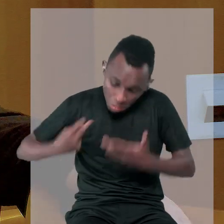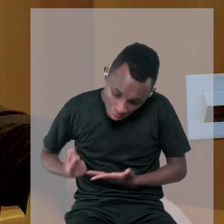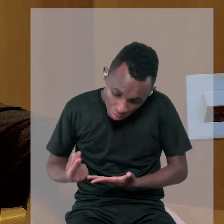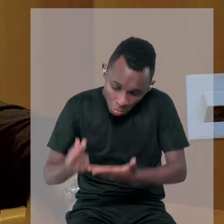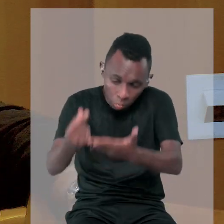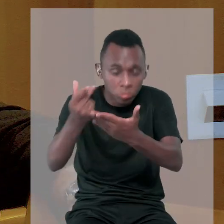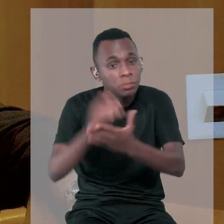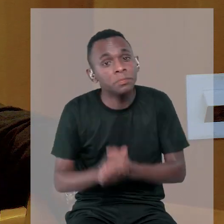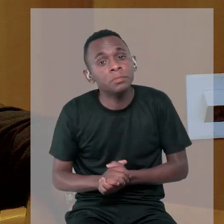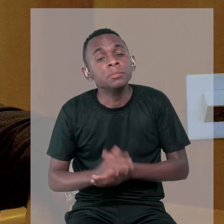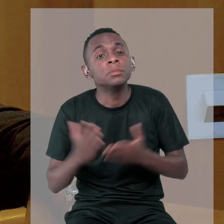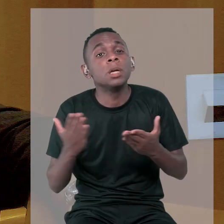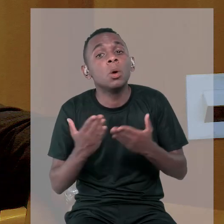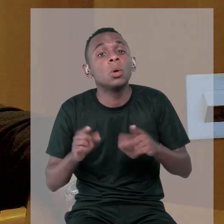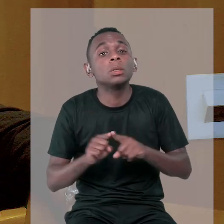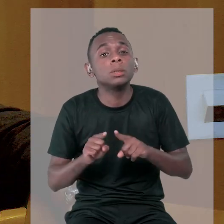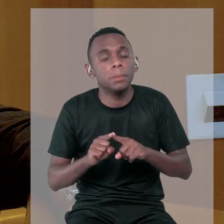com essa